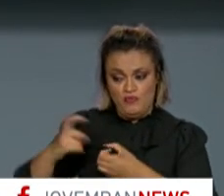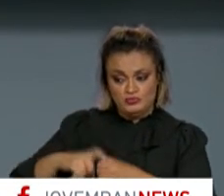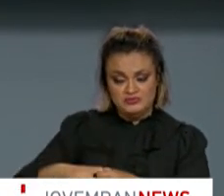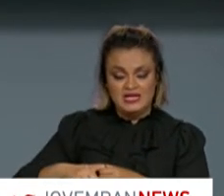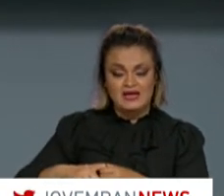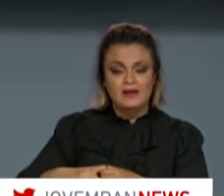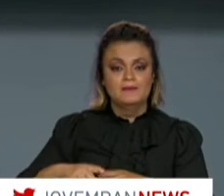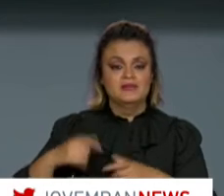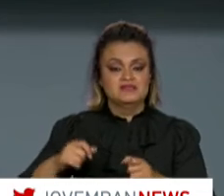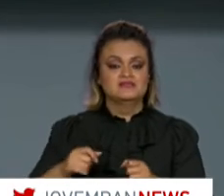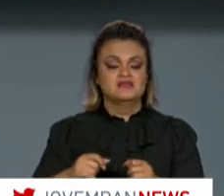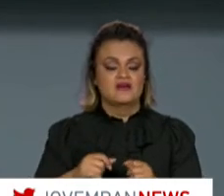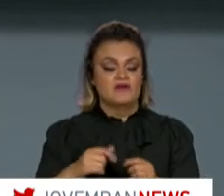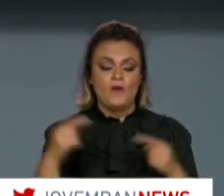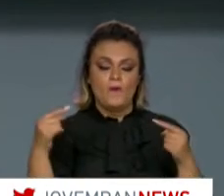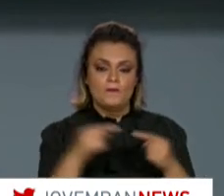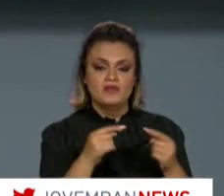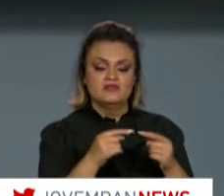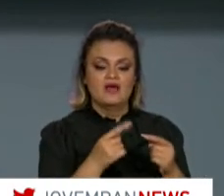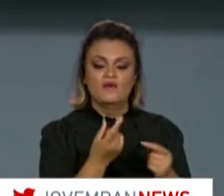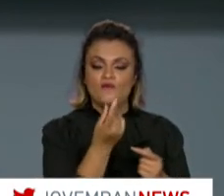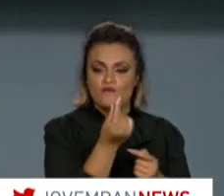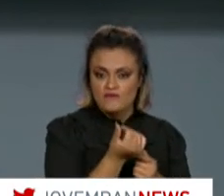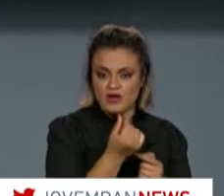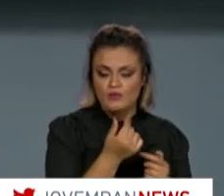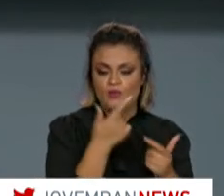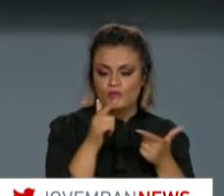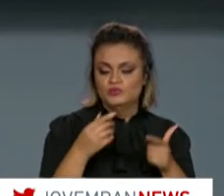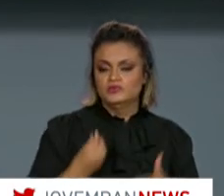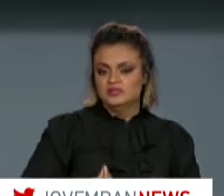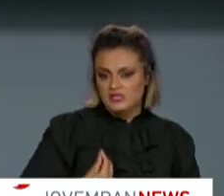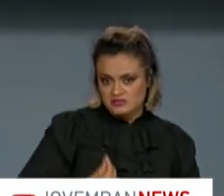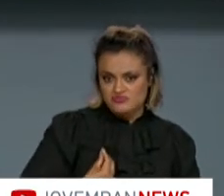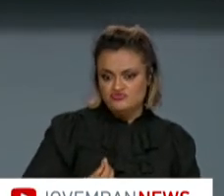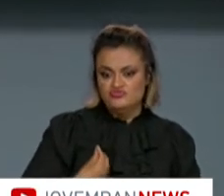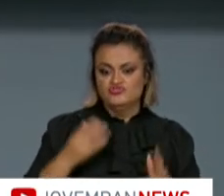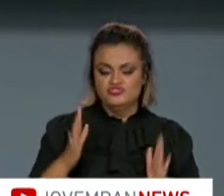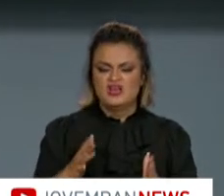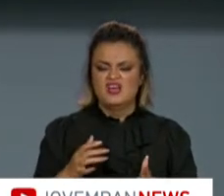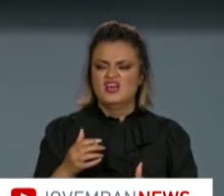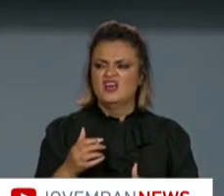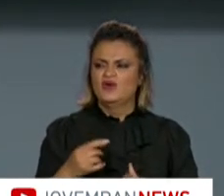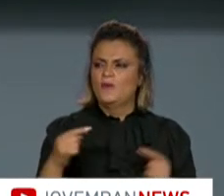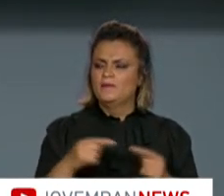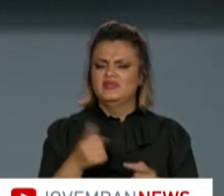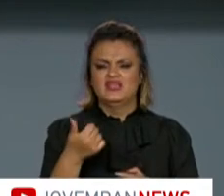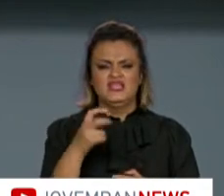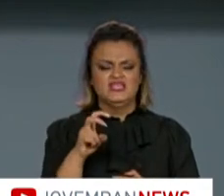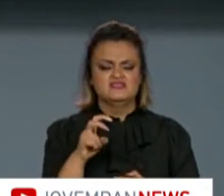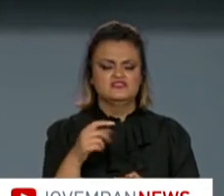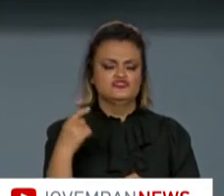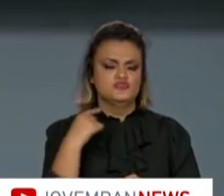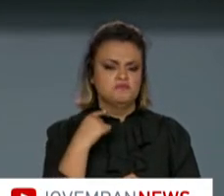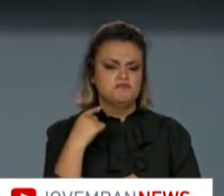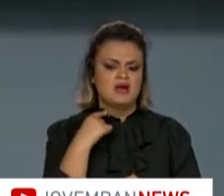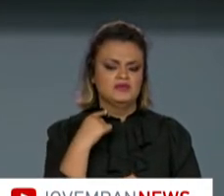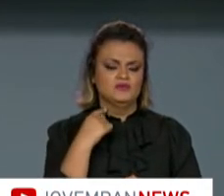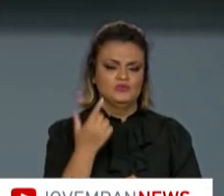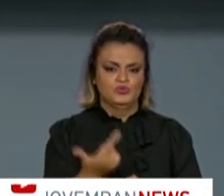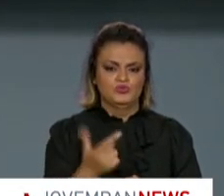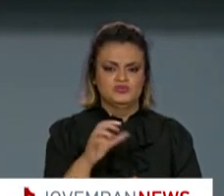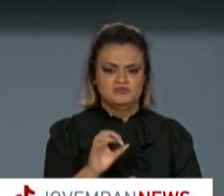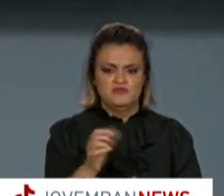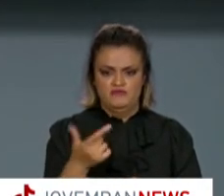respeitar os preços, as alíquotas vigentes em 15 de maio de